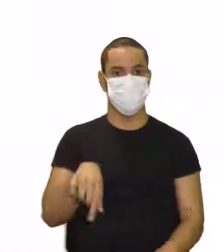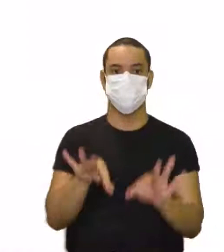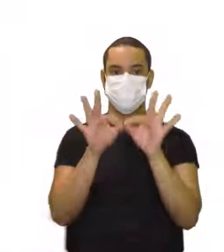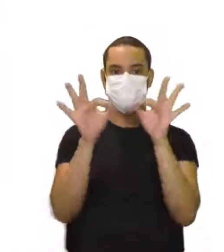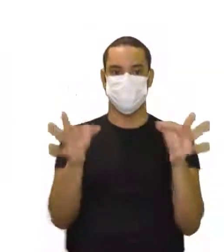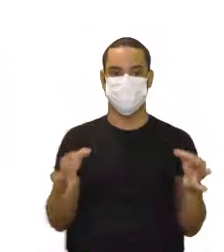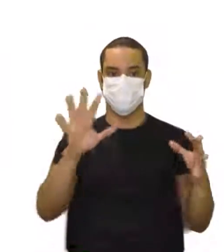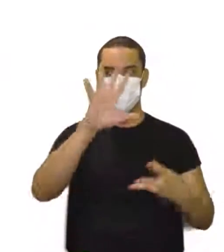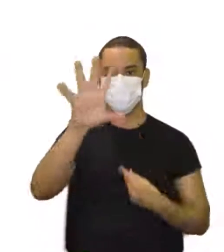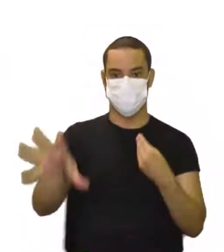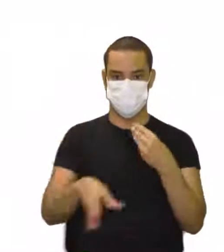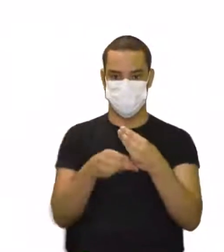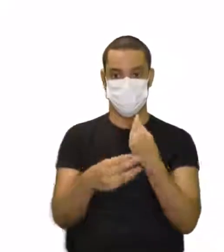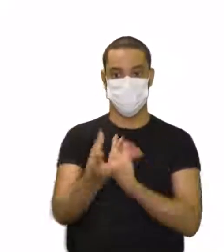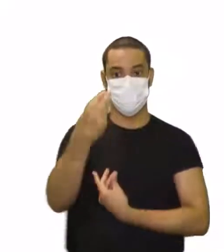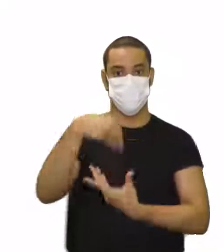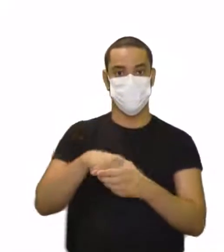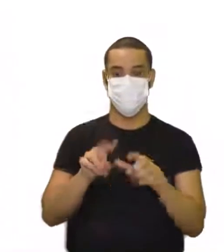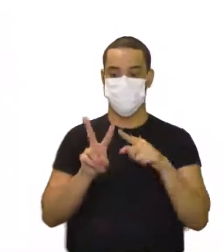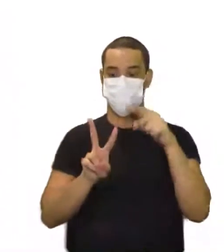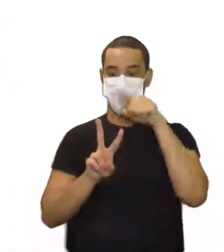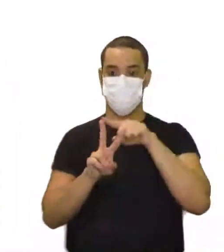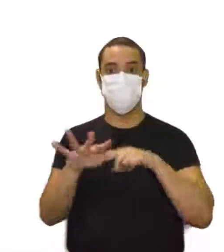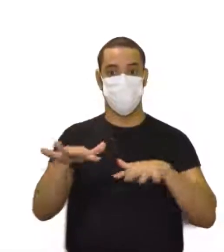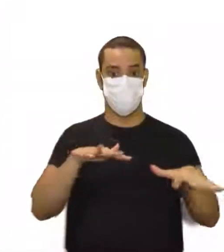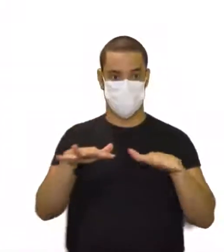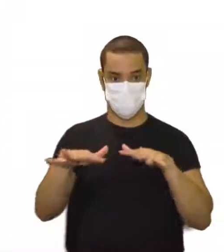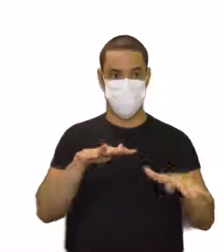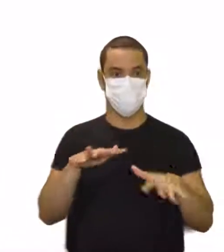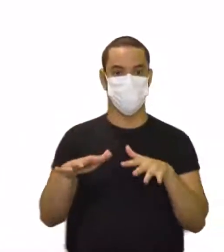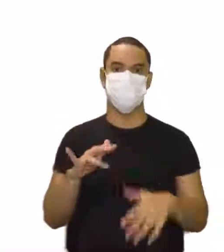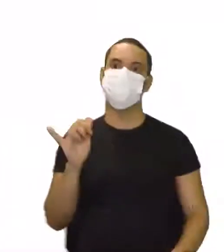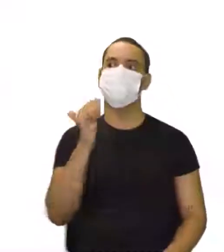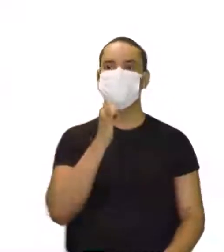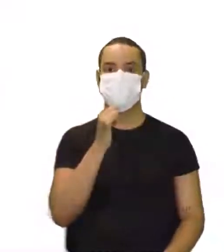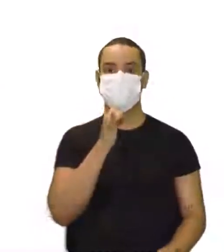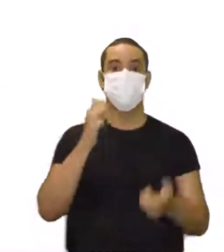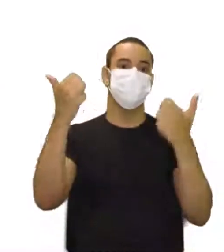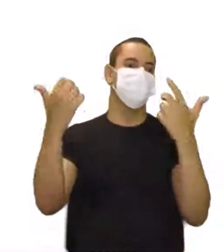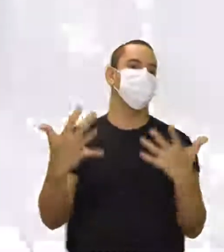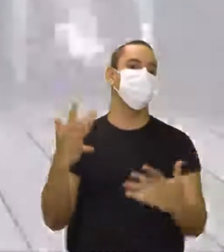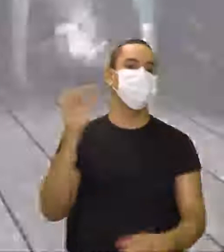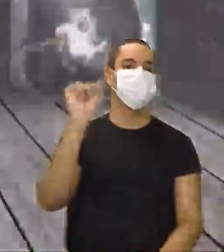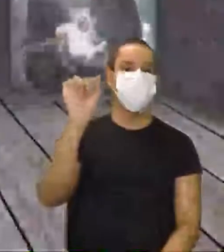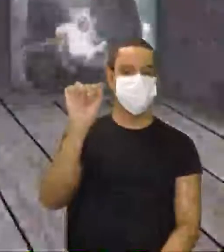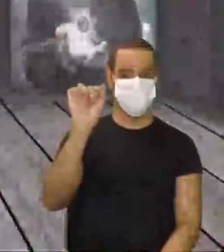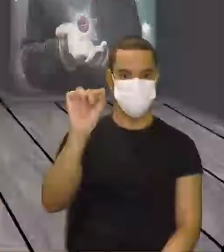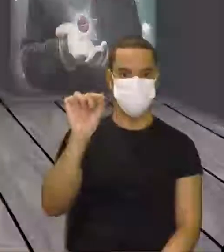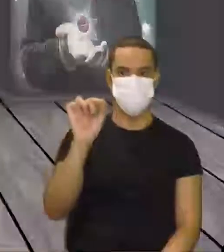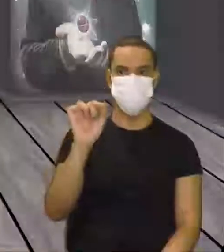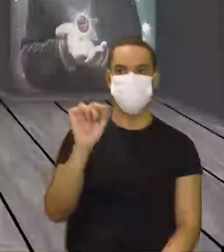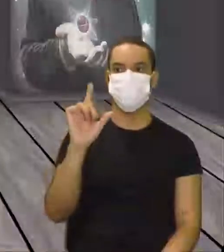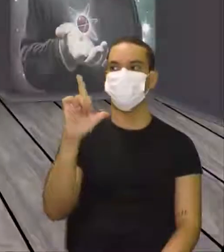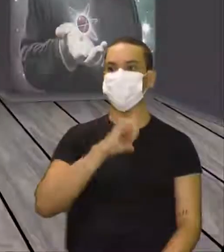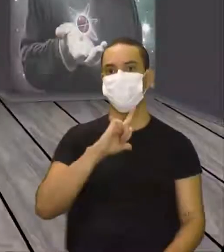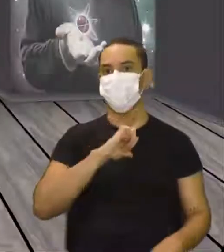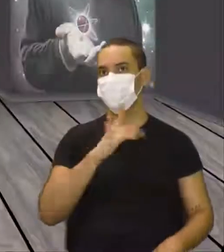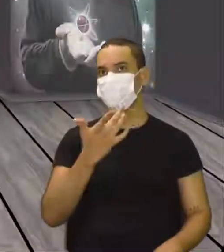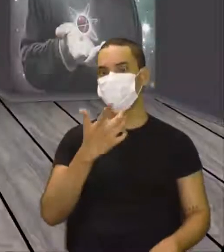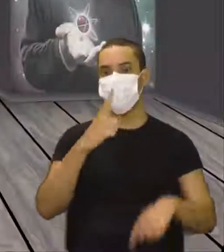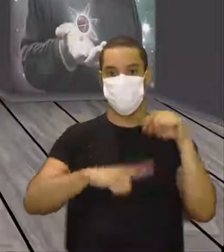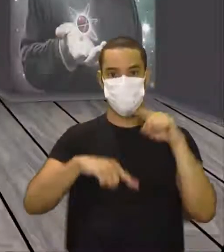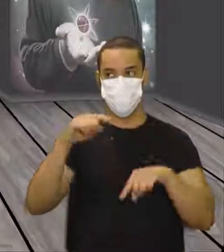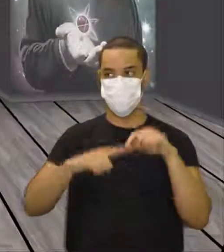simplesmente a composição de dois movimentos. O que está falando aqui? Gente, se eu tenho um objeto se movendo em